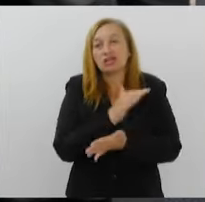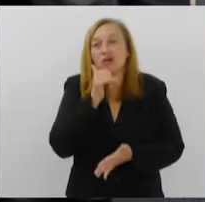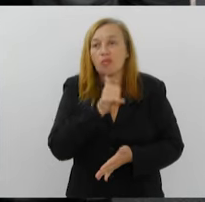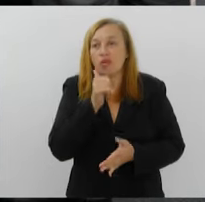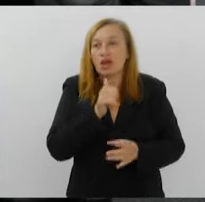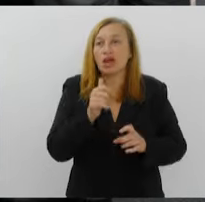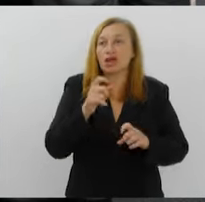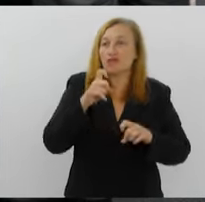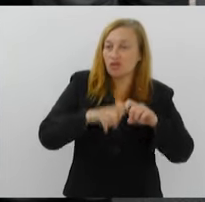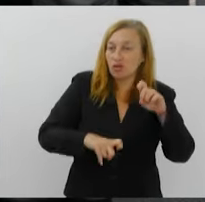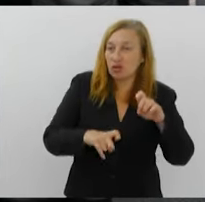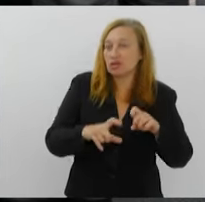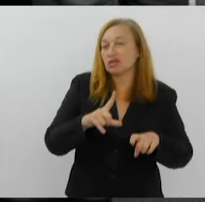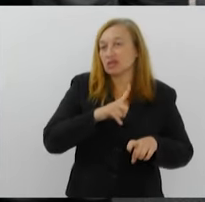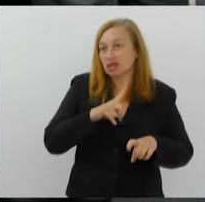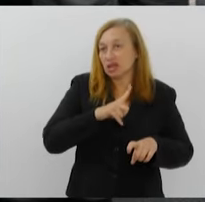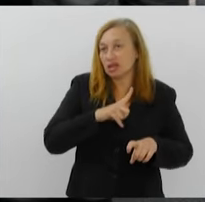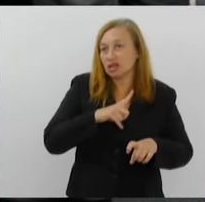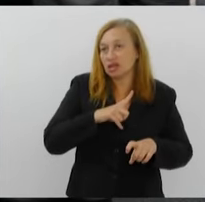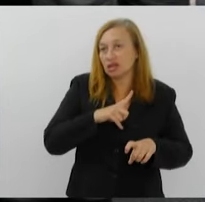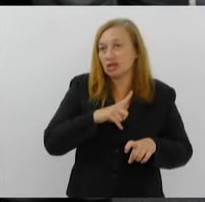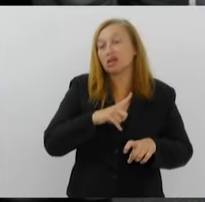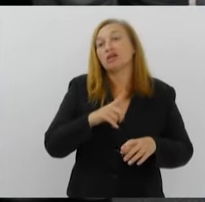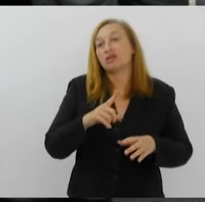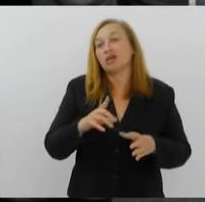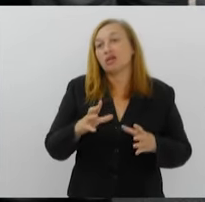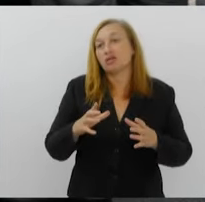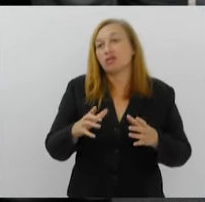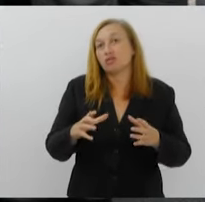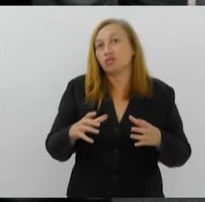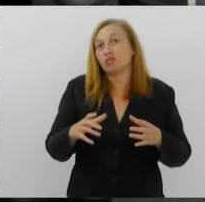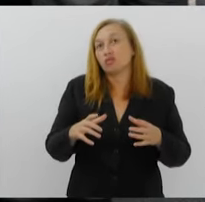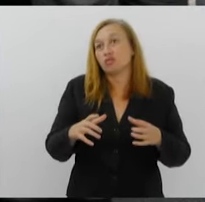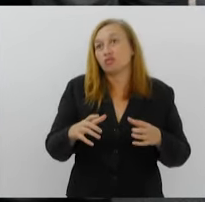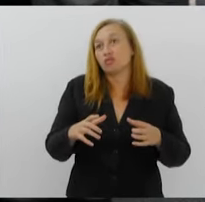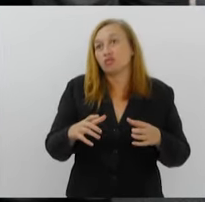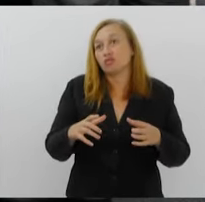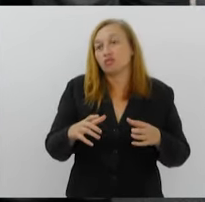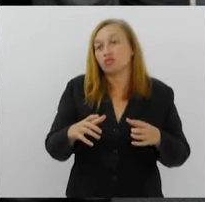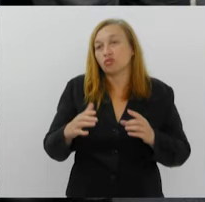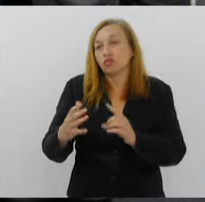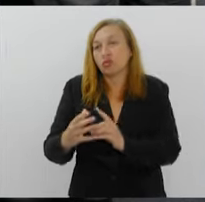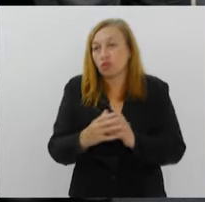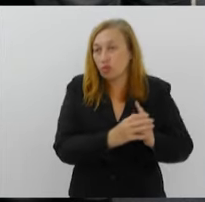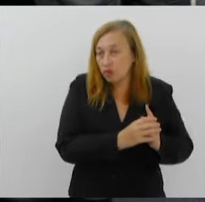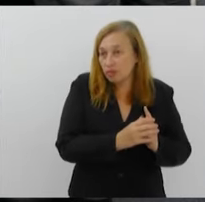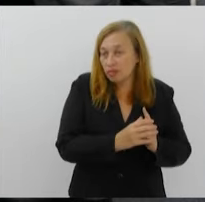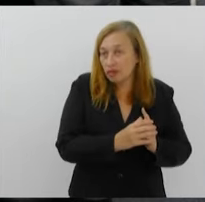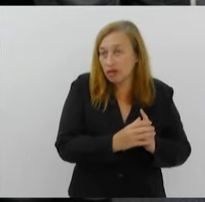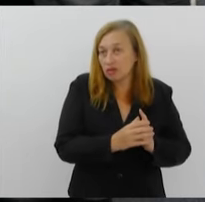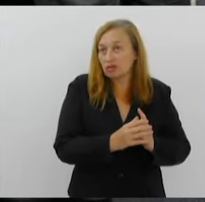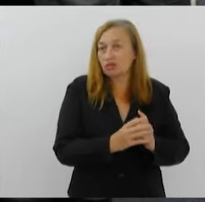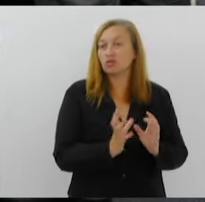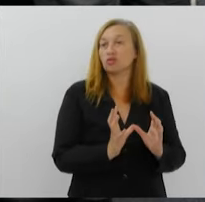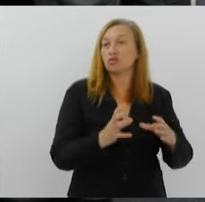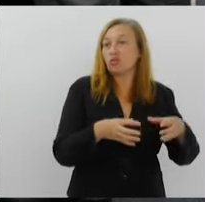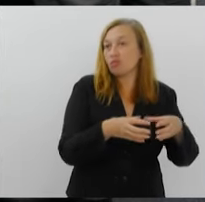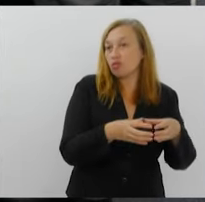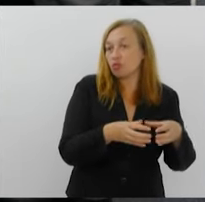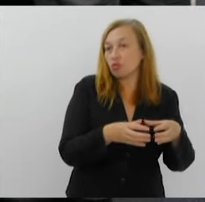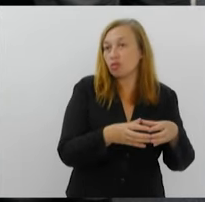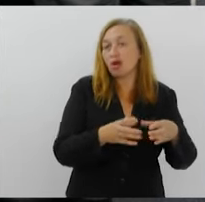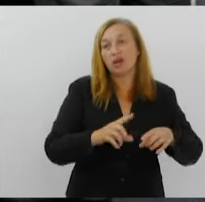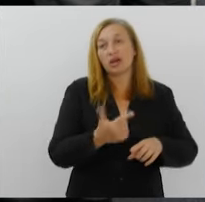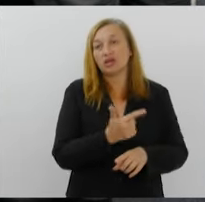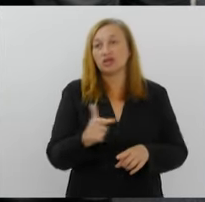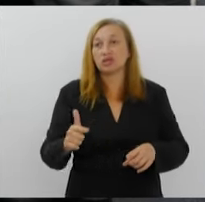processo de violência, está sendo atendida por uma rede de acolhimento, mas nós não temos